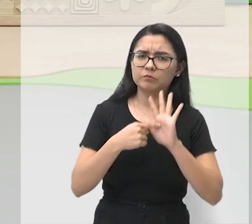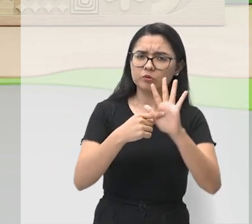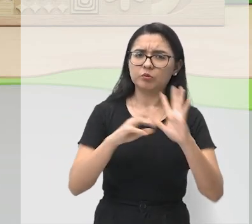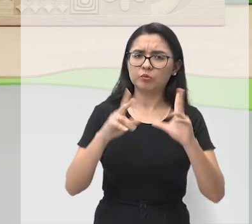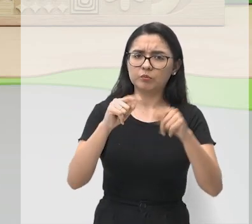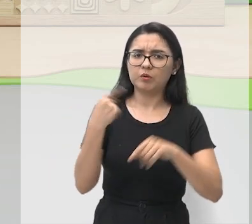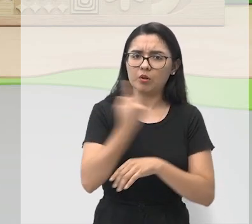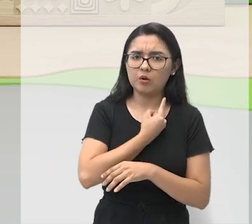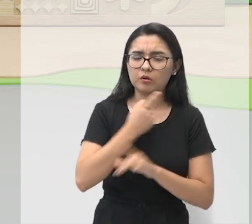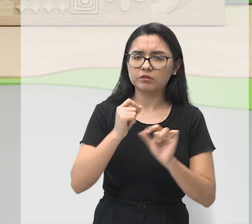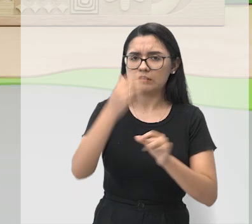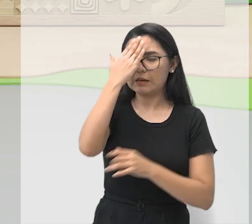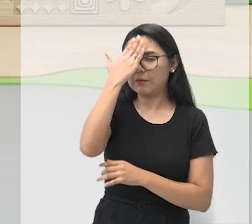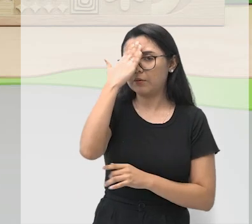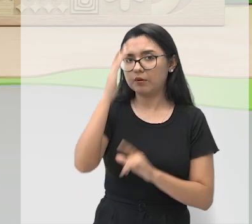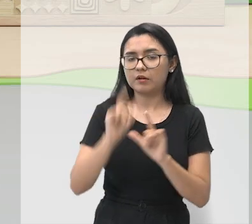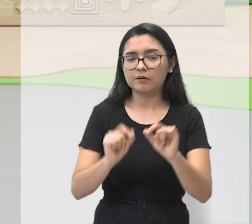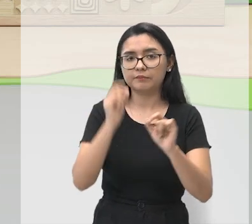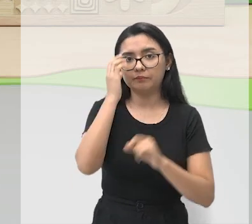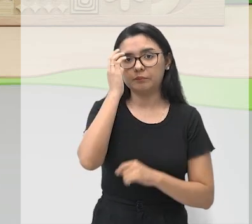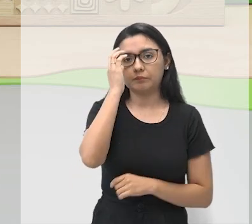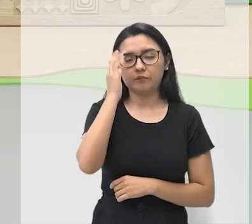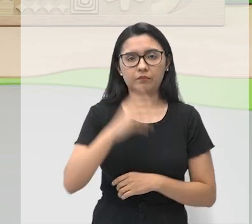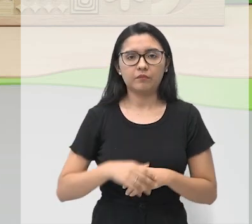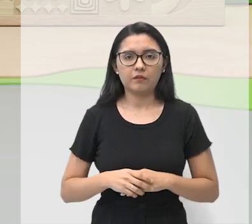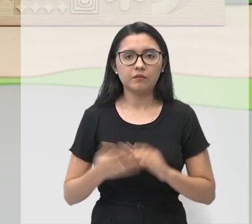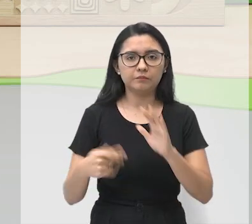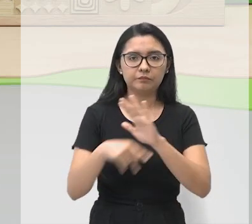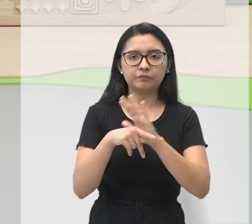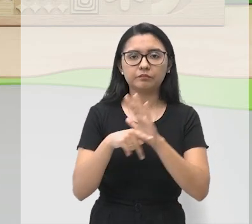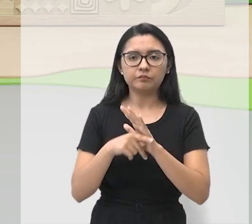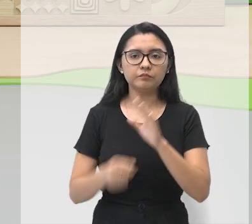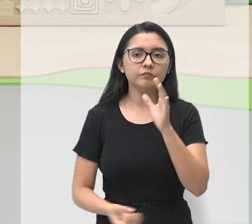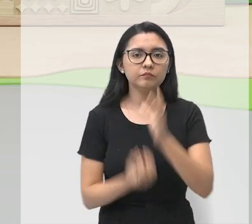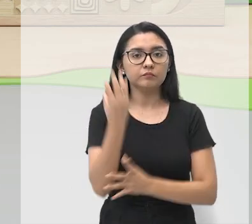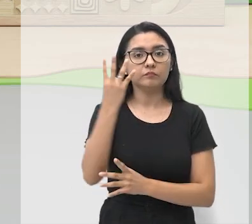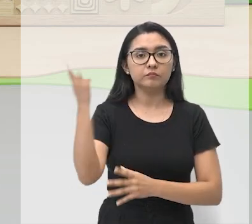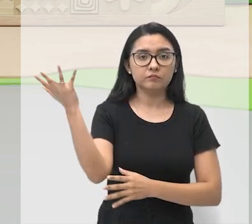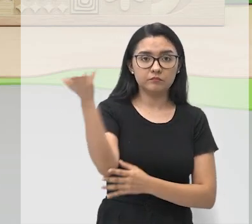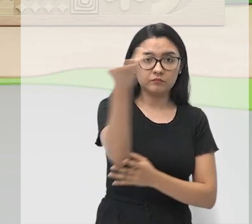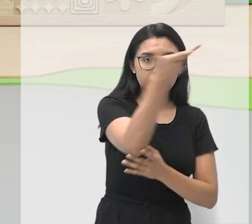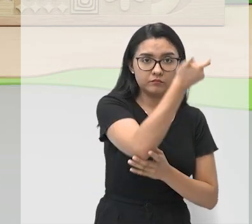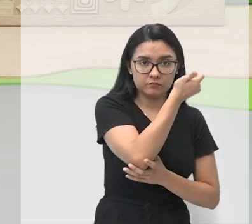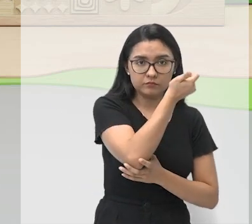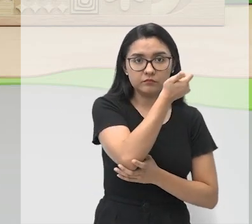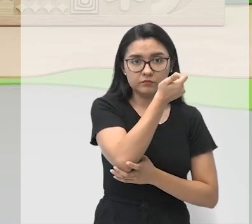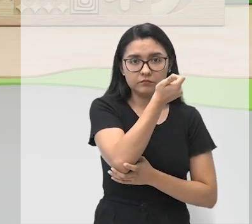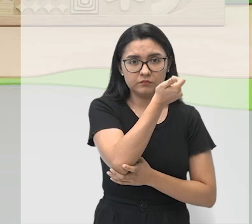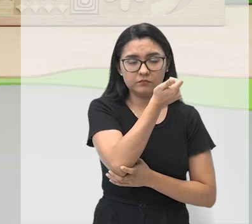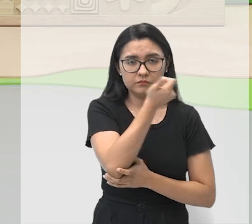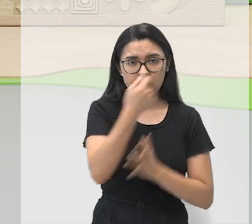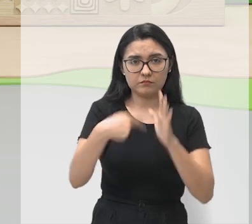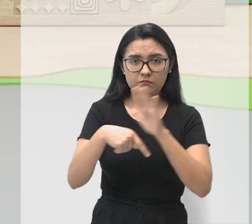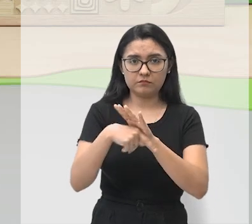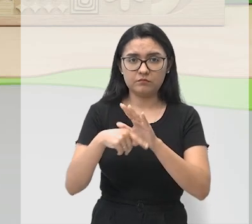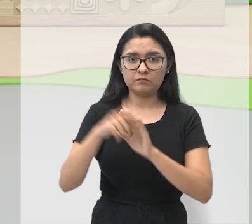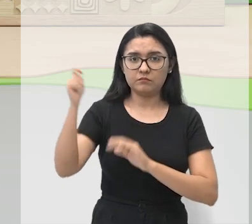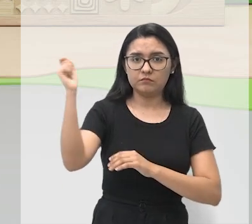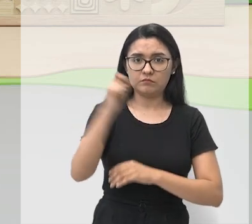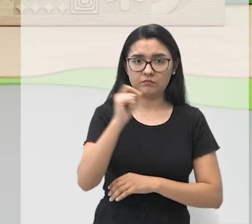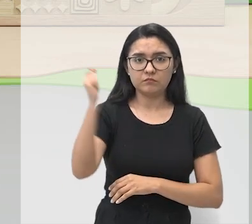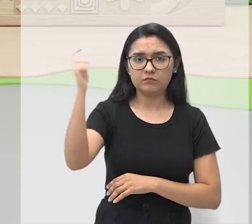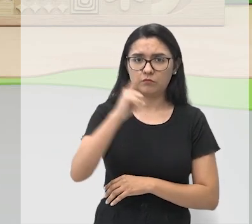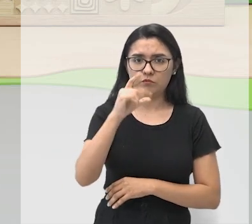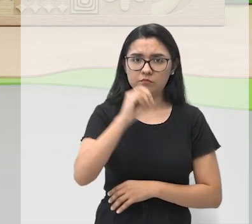para nós sabermos sobre a origem do universo, sobre a origem do nosso sistema